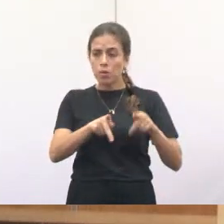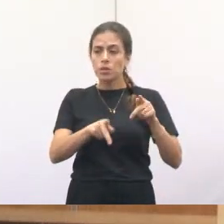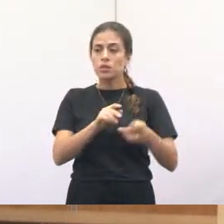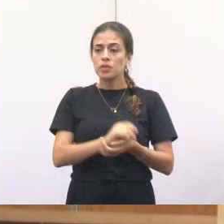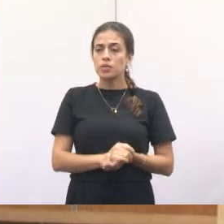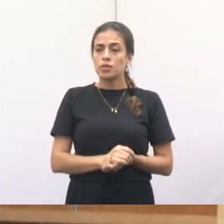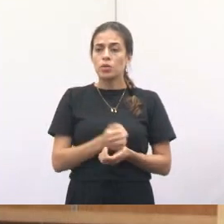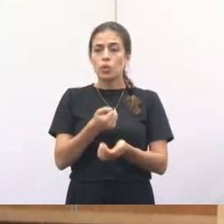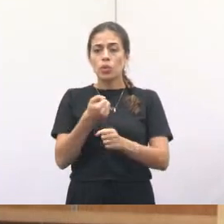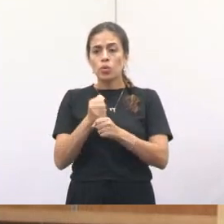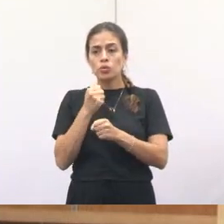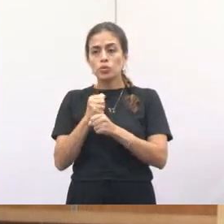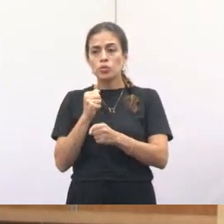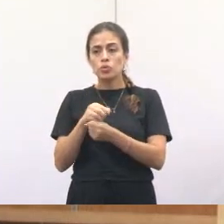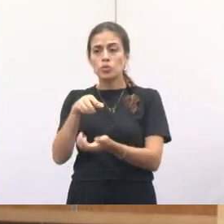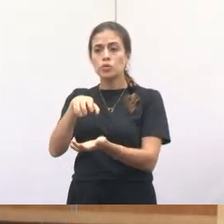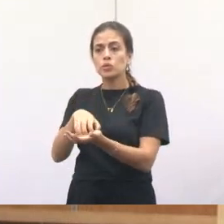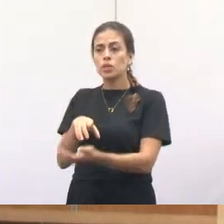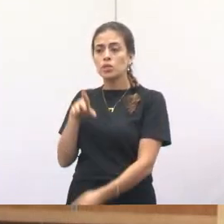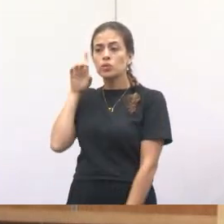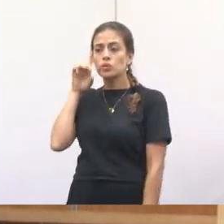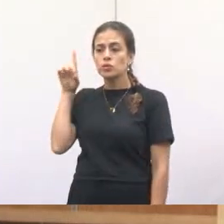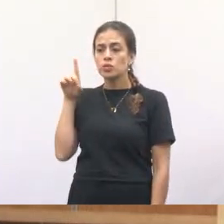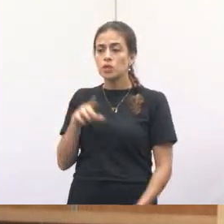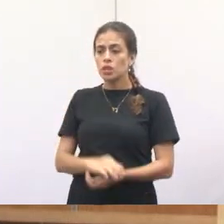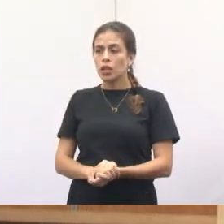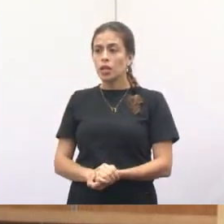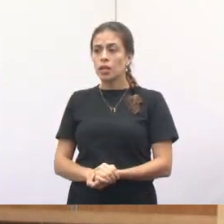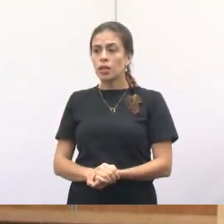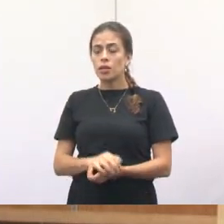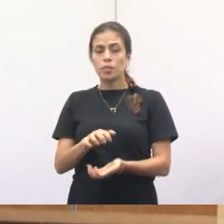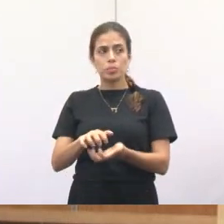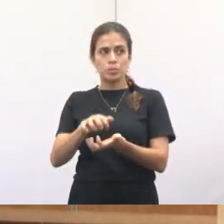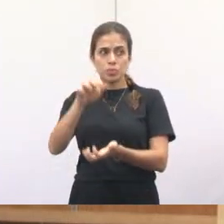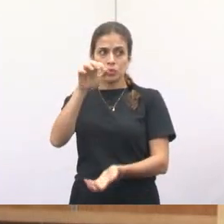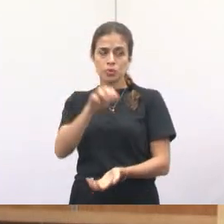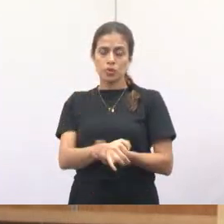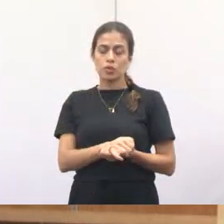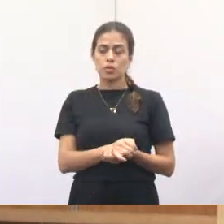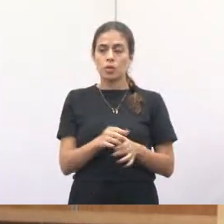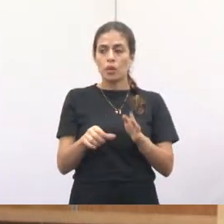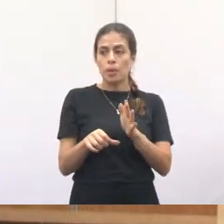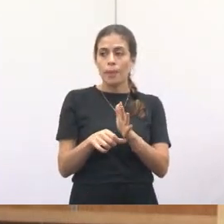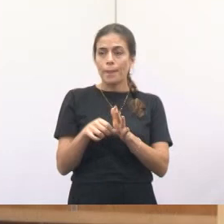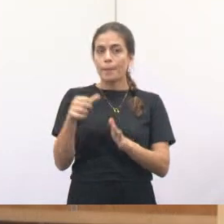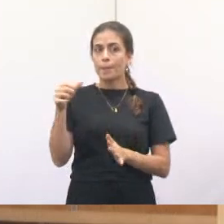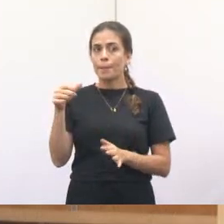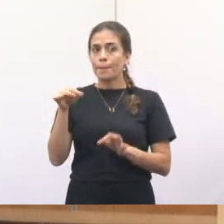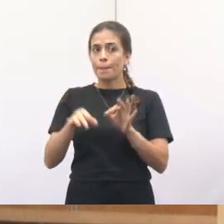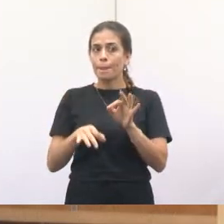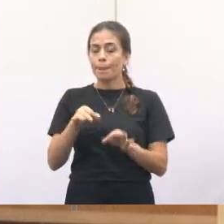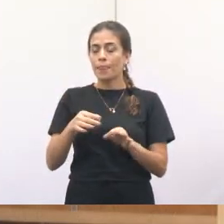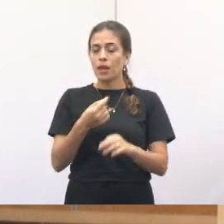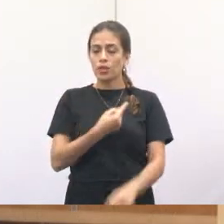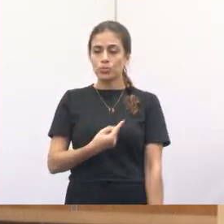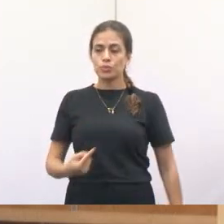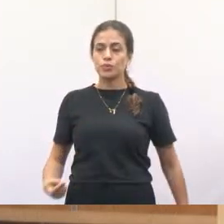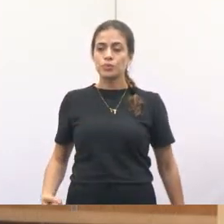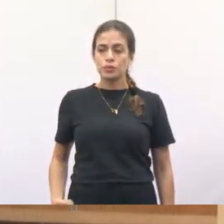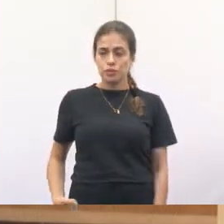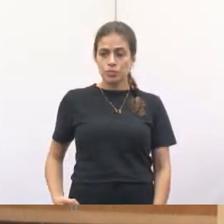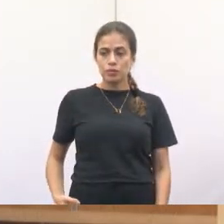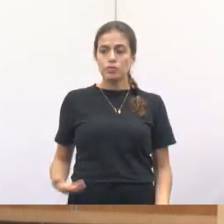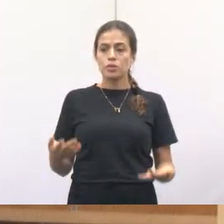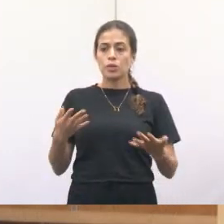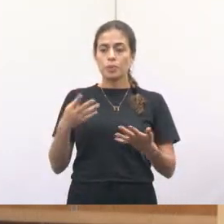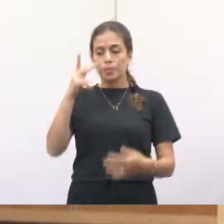o centro dia para os idosos. Isso aqui estava no primeiro programa de governo do